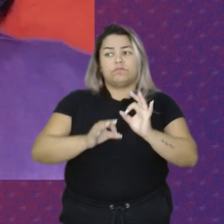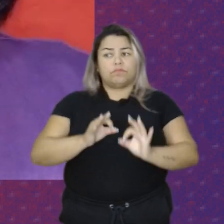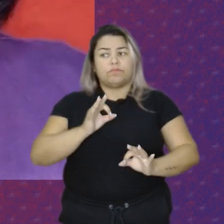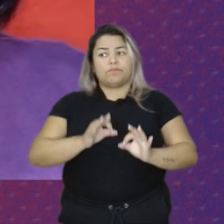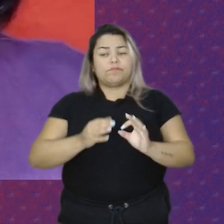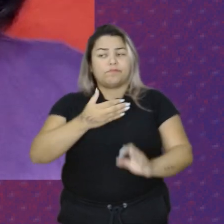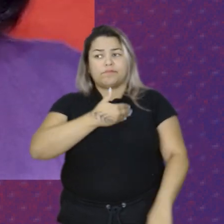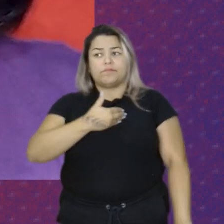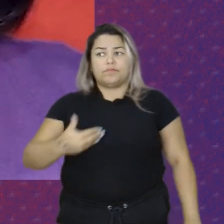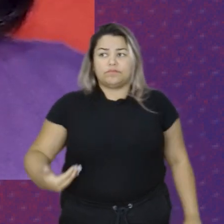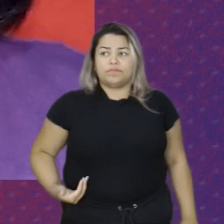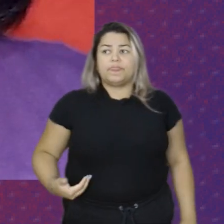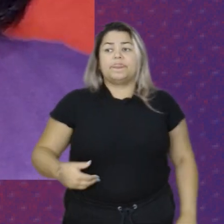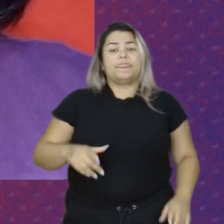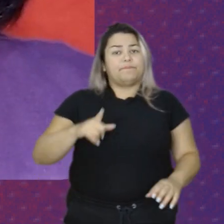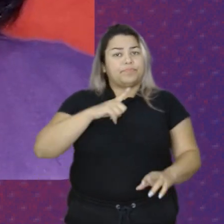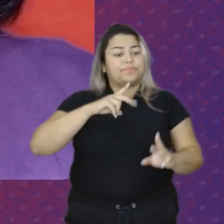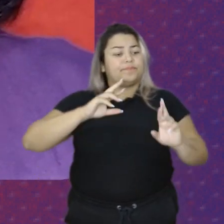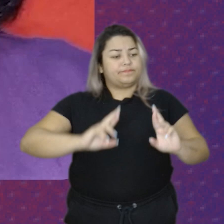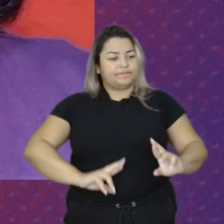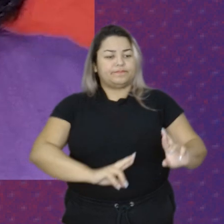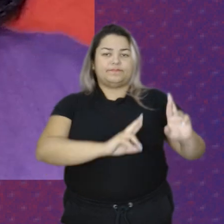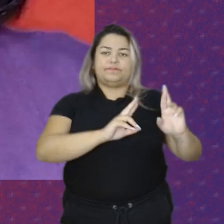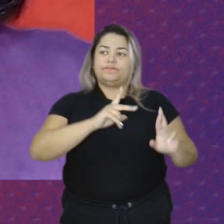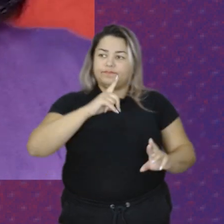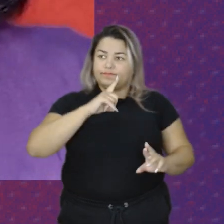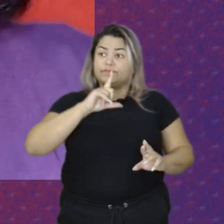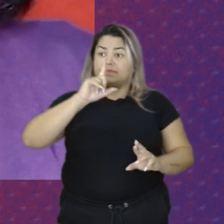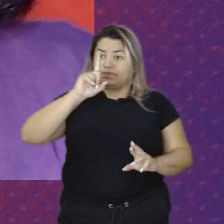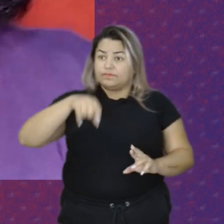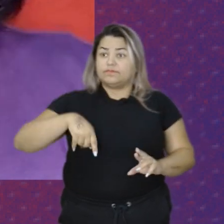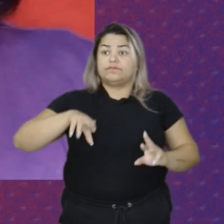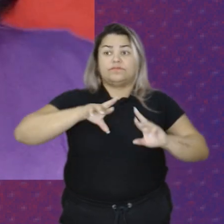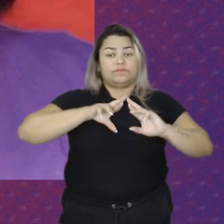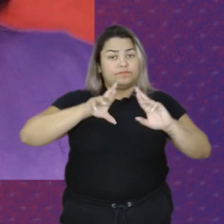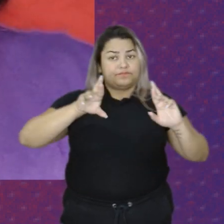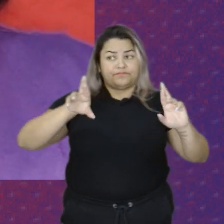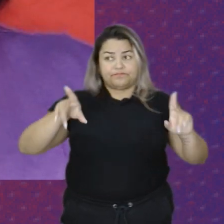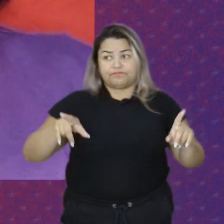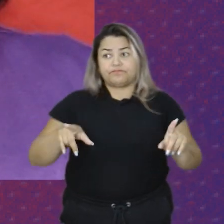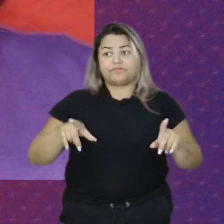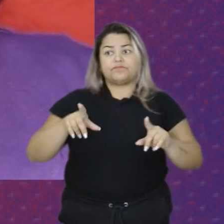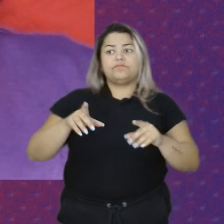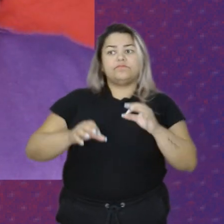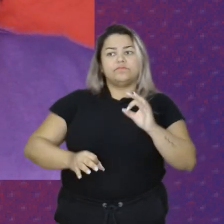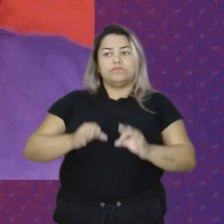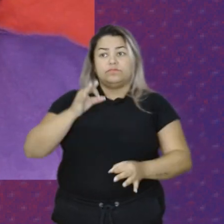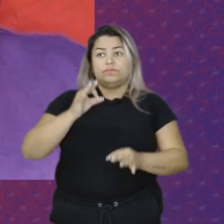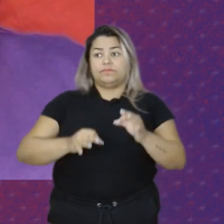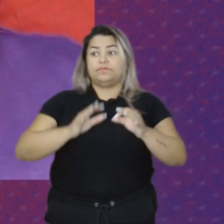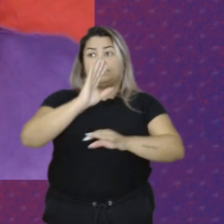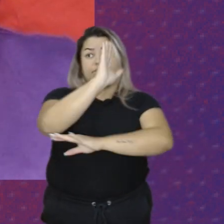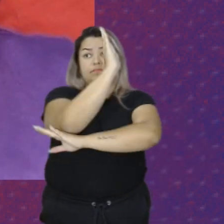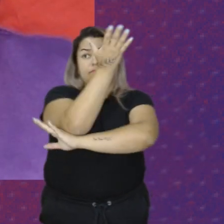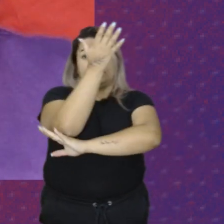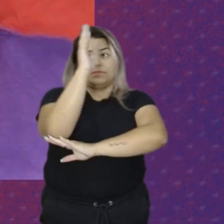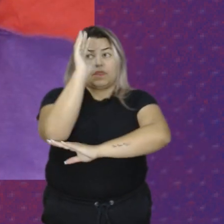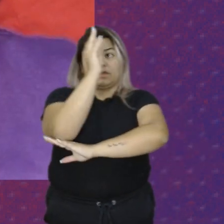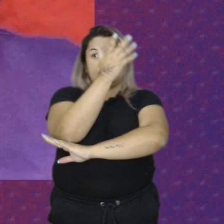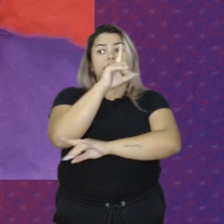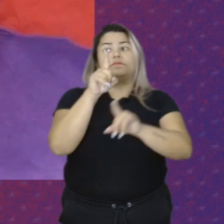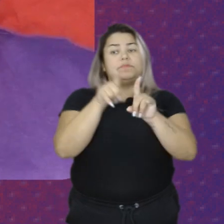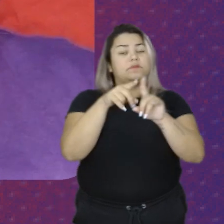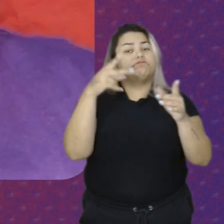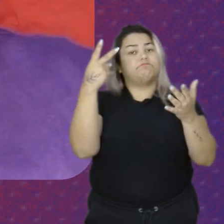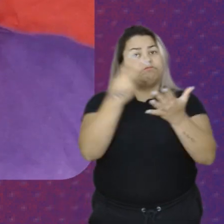tem uma grande perspectiva agora de que seja diferente, de que essa justiça ambiental ela venha de fato